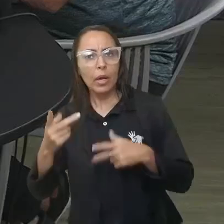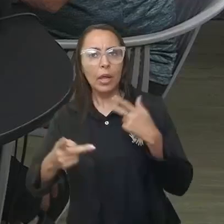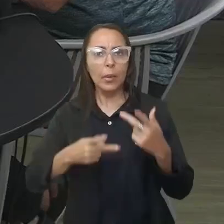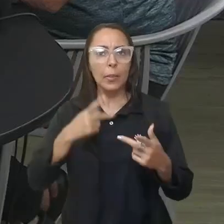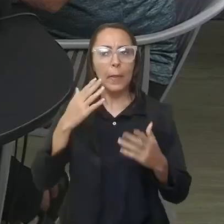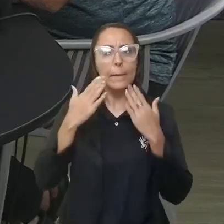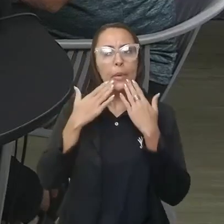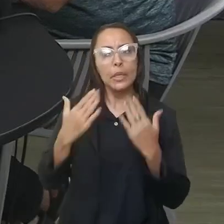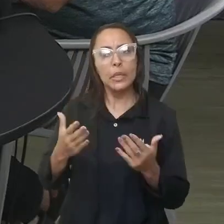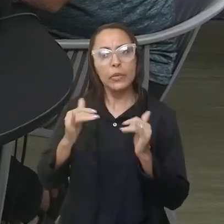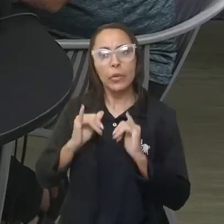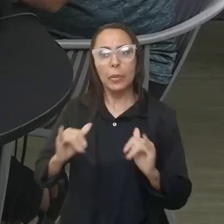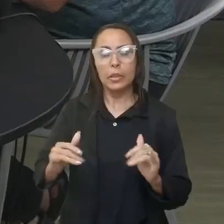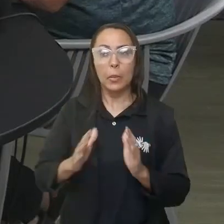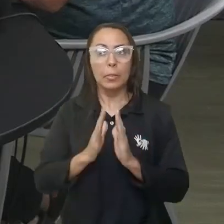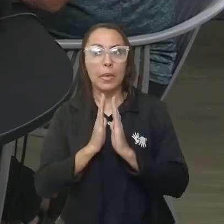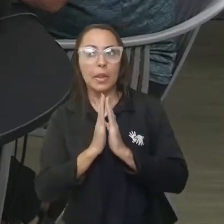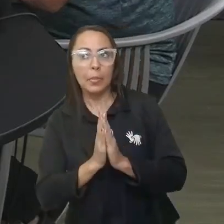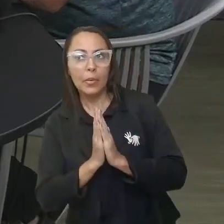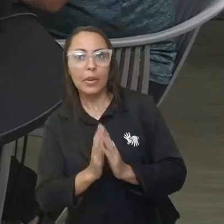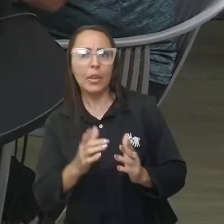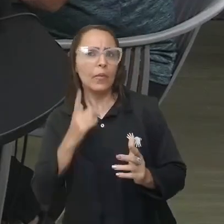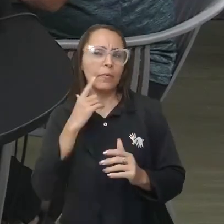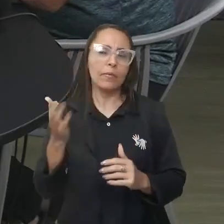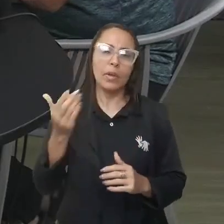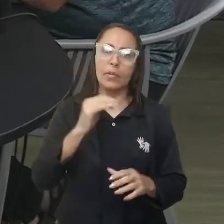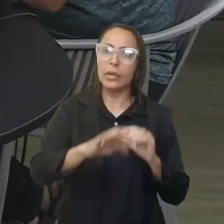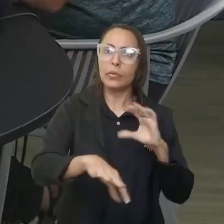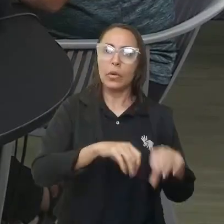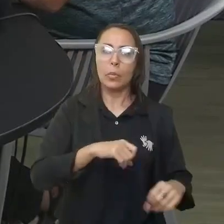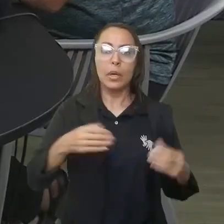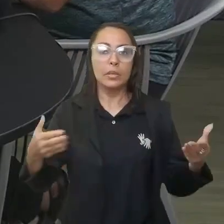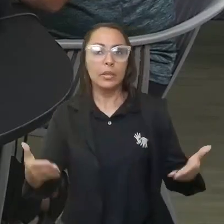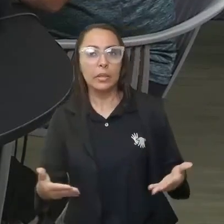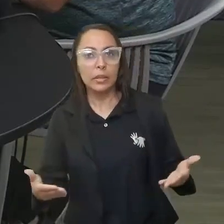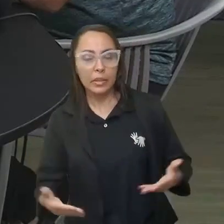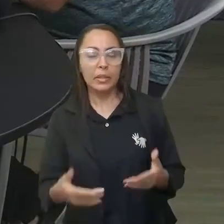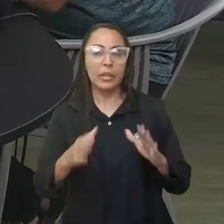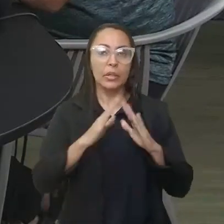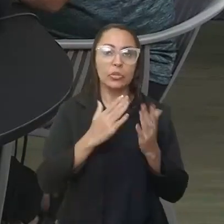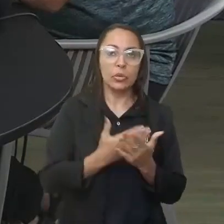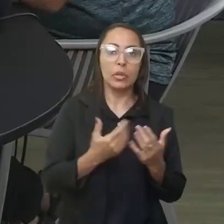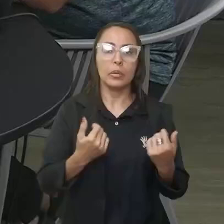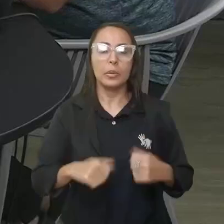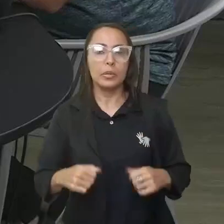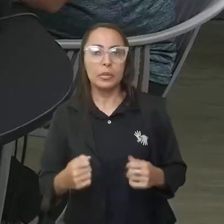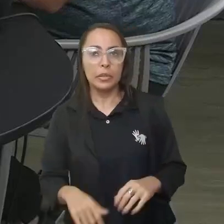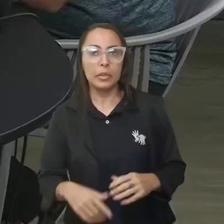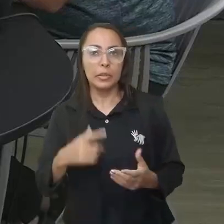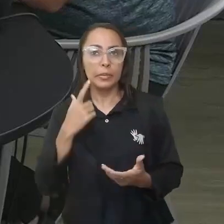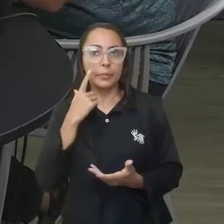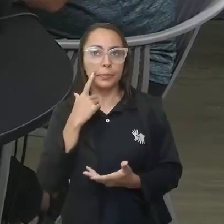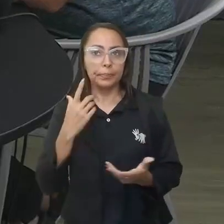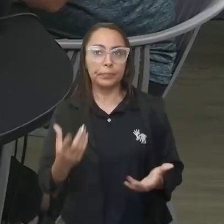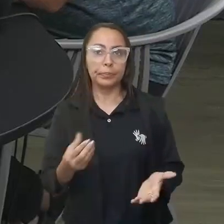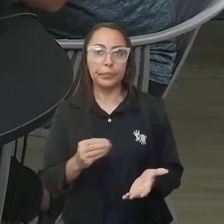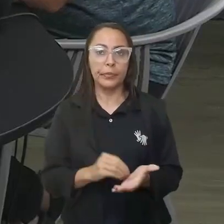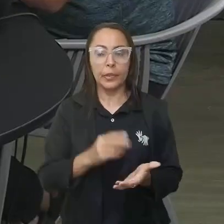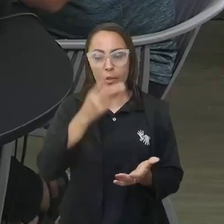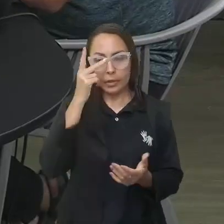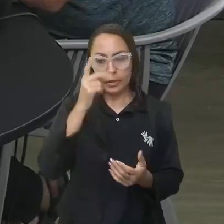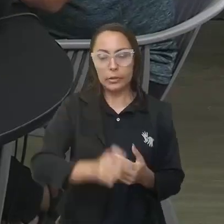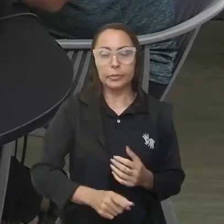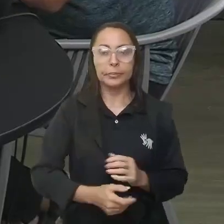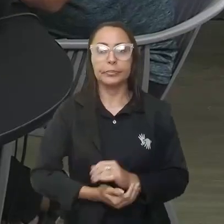pedindo formação, pelo amor de Deus, venha fazer formação aqui, né? Já a escola da gente precisa, a gente falta pessoal para ir